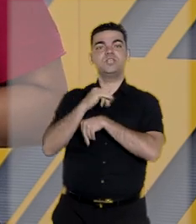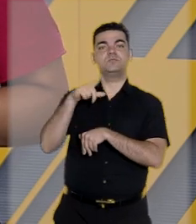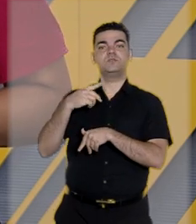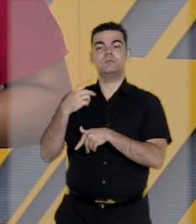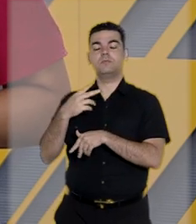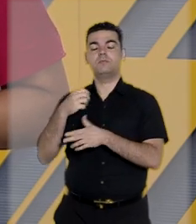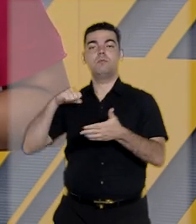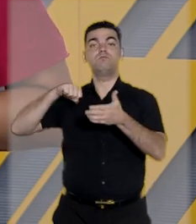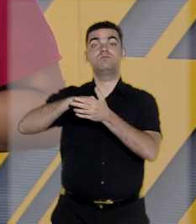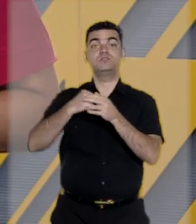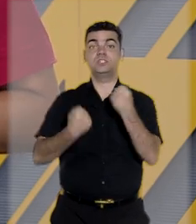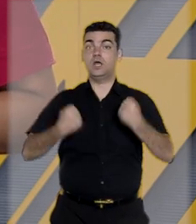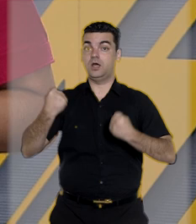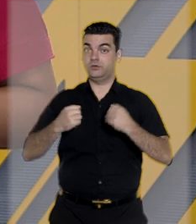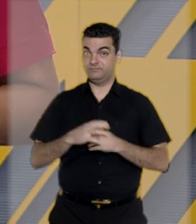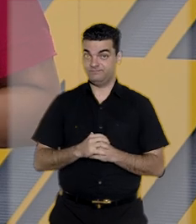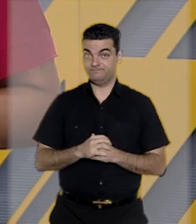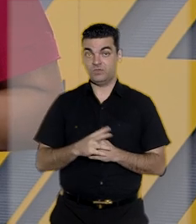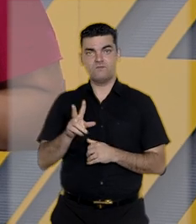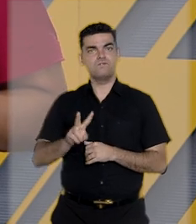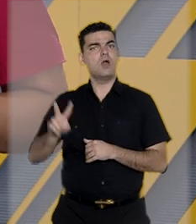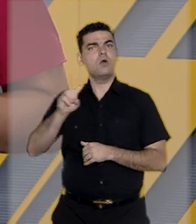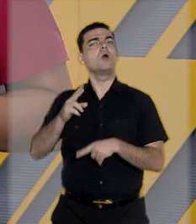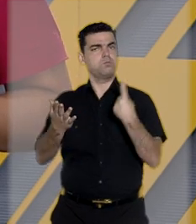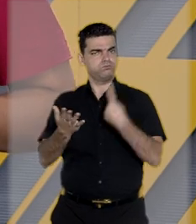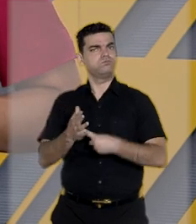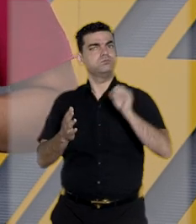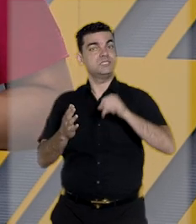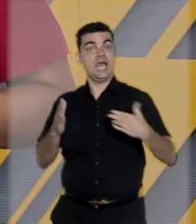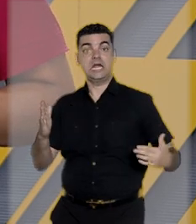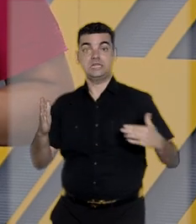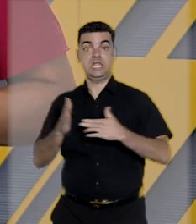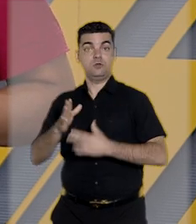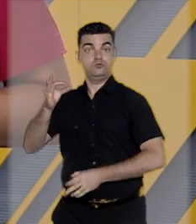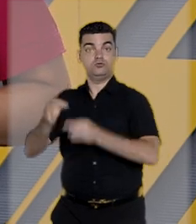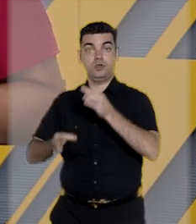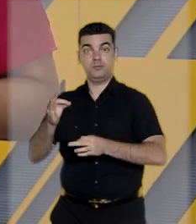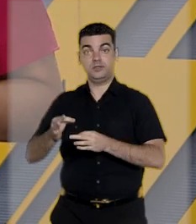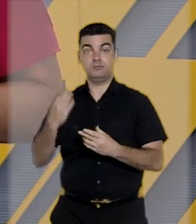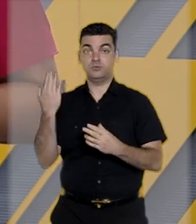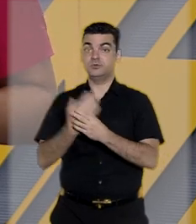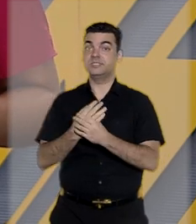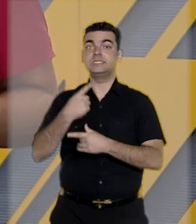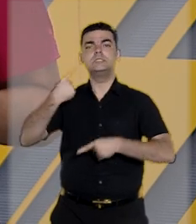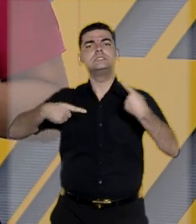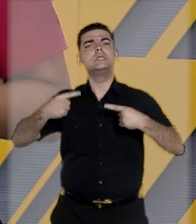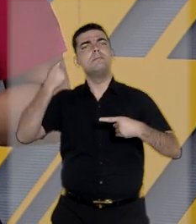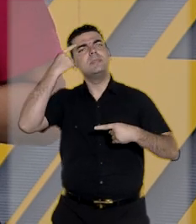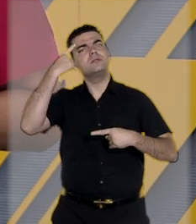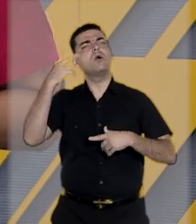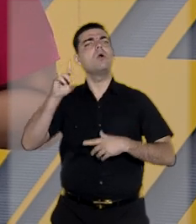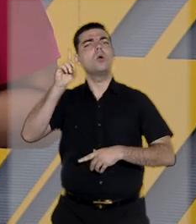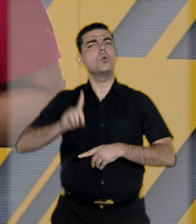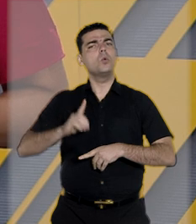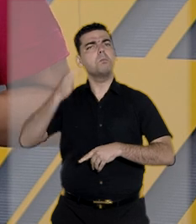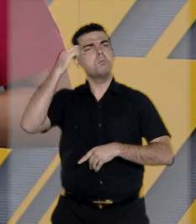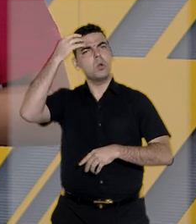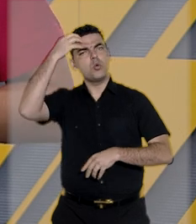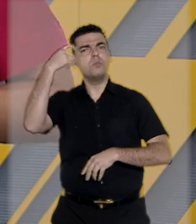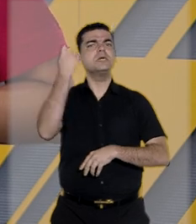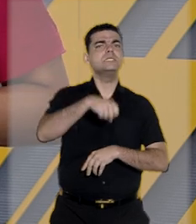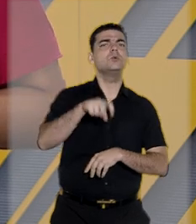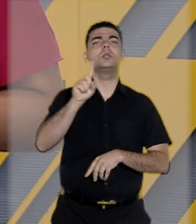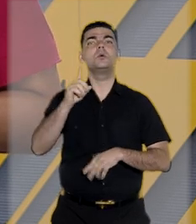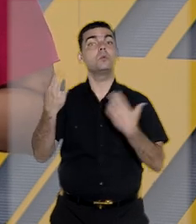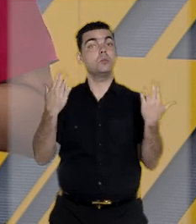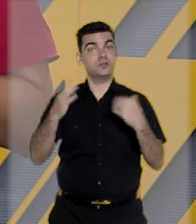homicídio por acidente de trânsito. O valor deve ser pago até o julgamento da ação em que se discute a responsabilidade civil